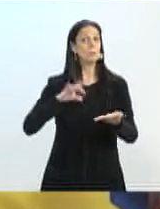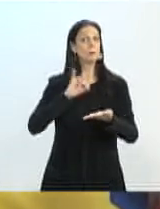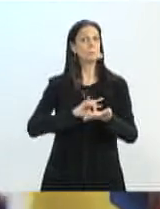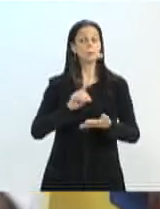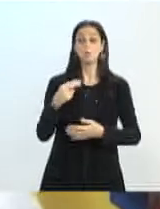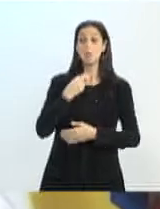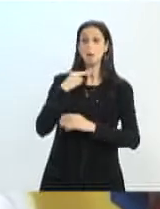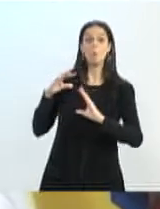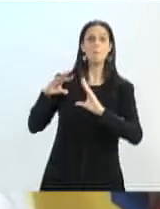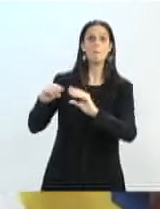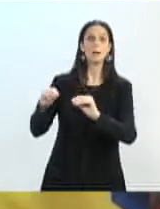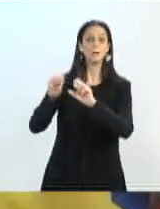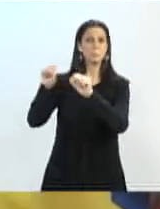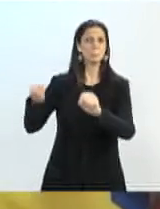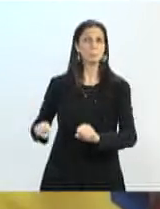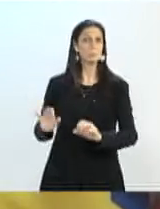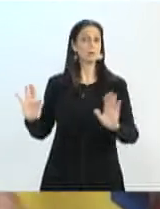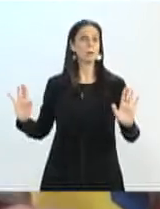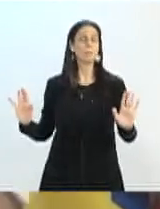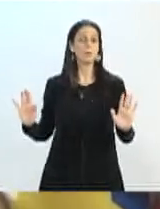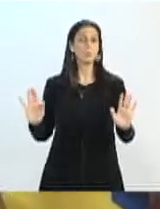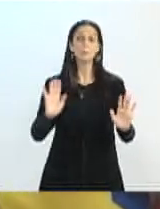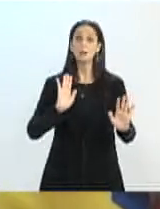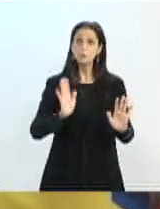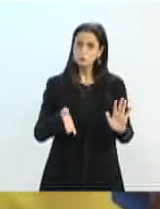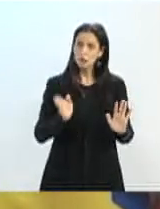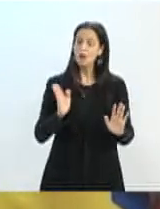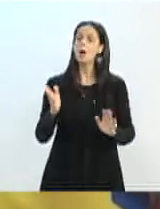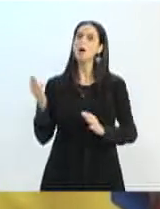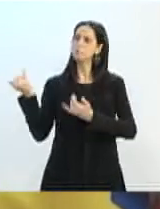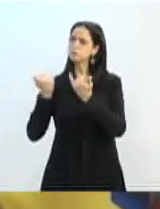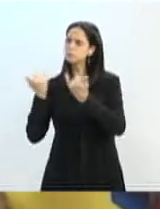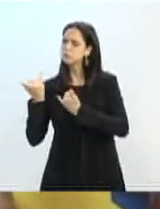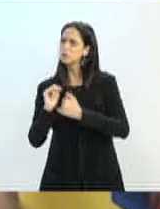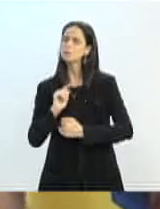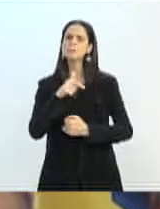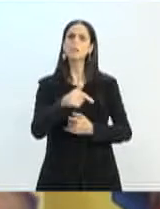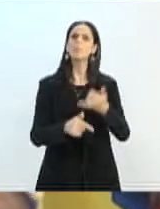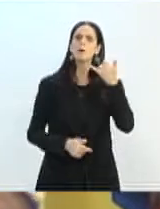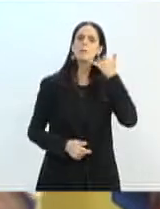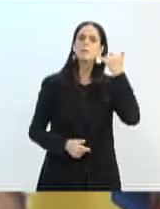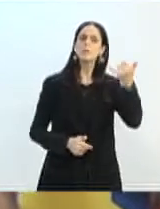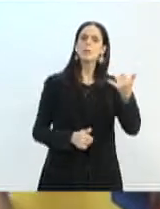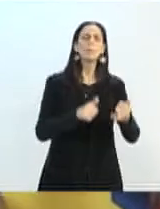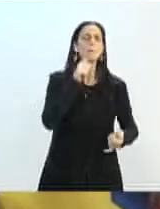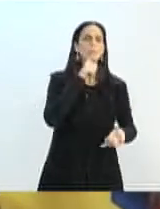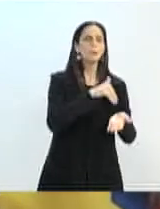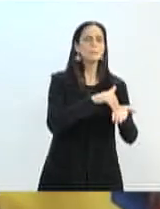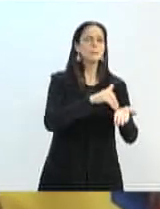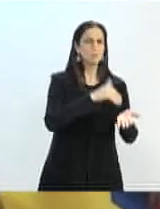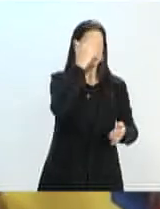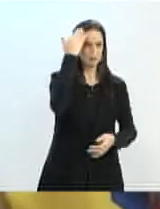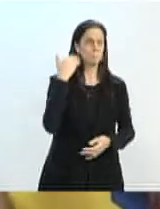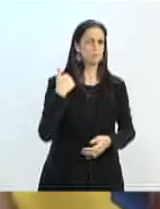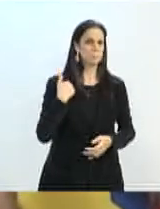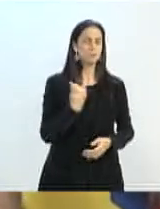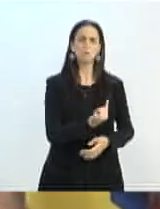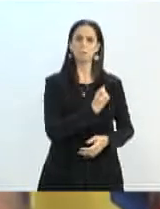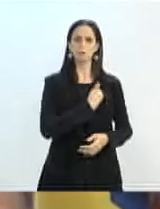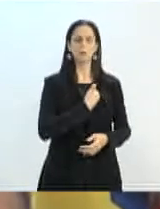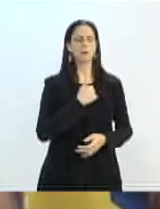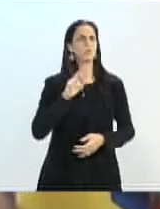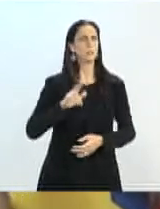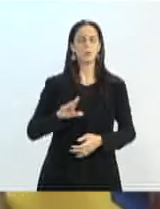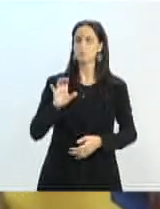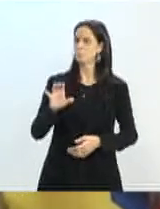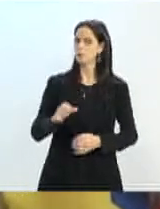mexe. Né? Mas ouvi isso. Liguei para a secretária, agora há pouco, e a secretária me garantiu que não é